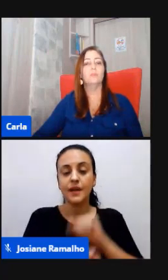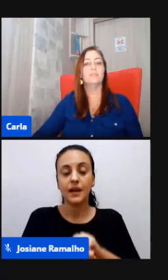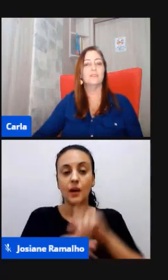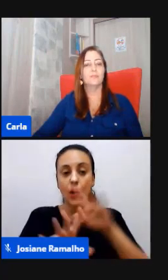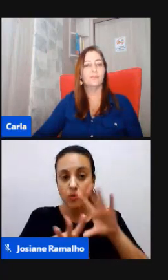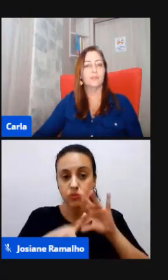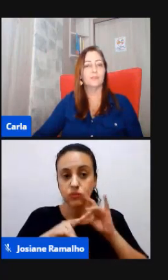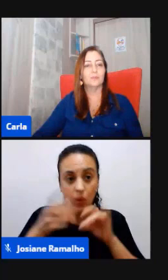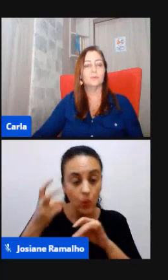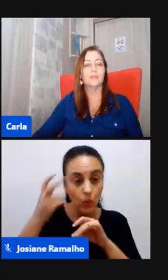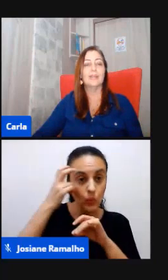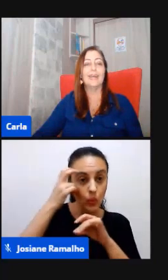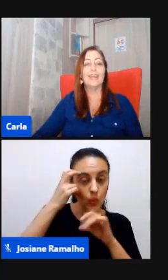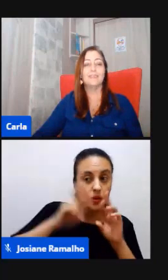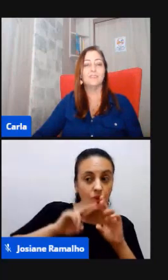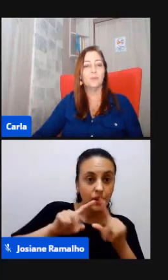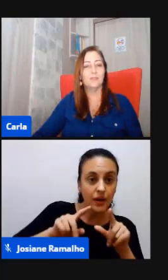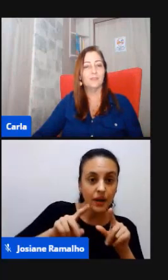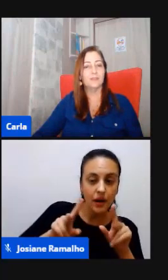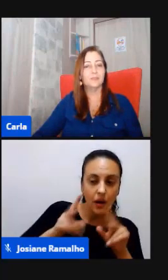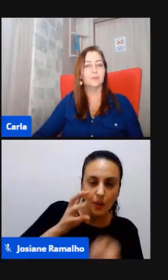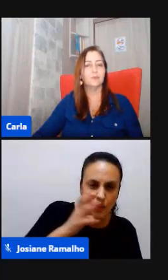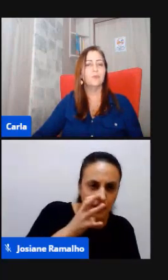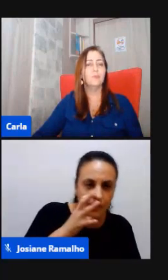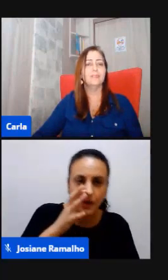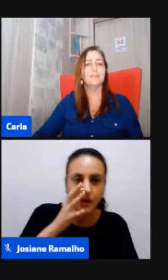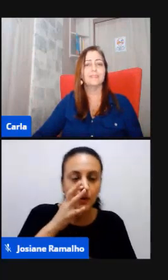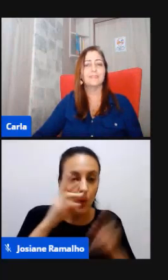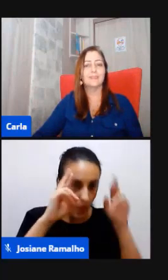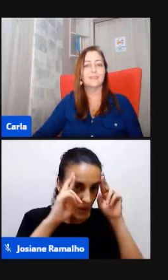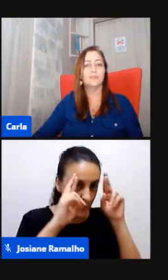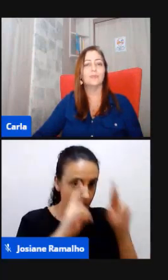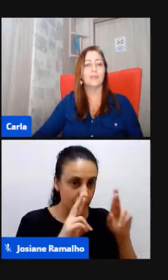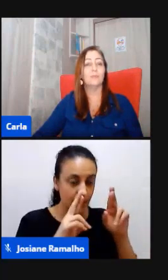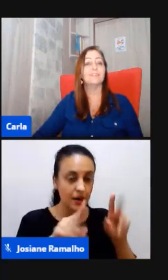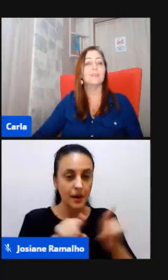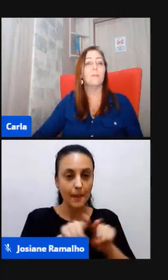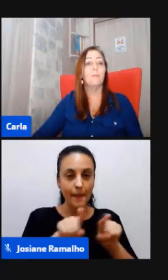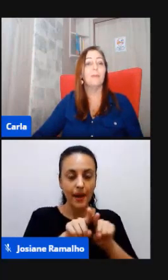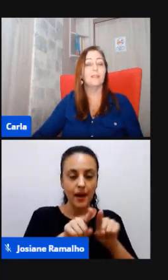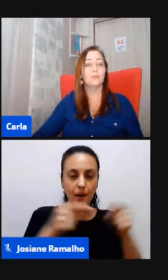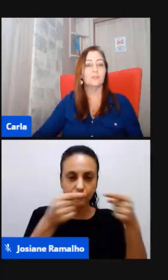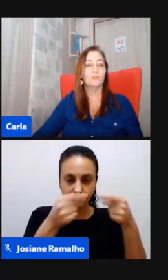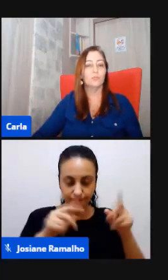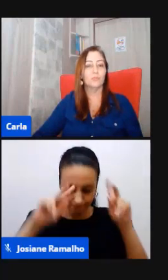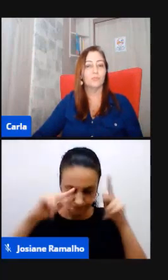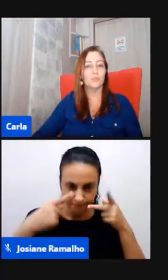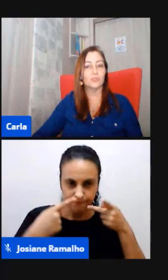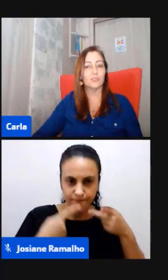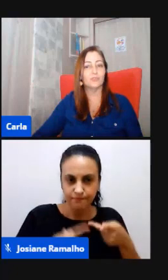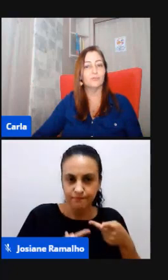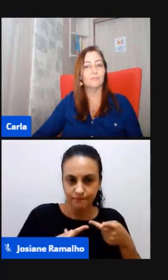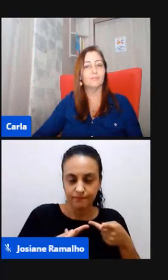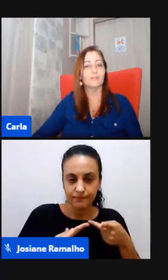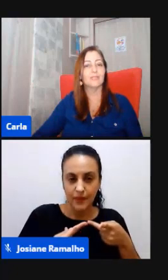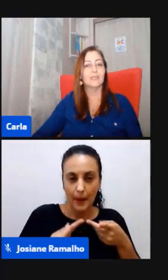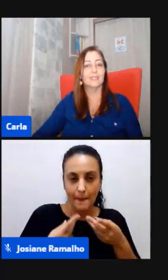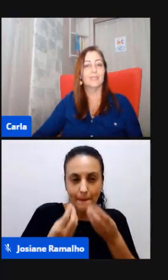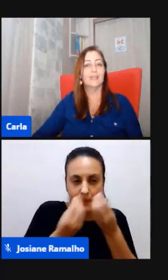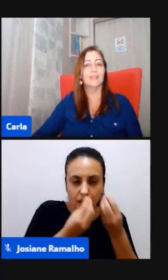culturas, observando, respeitando, humanizando, né? Percebendo esse mundo